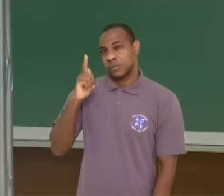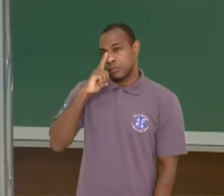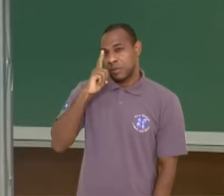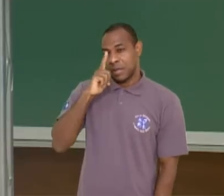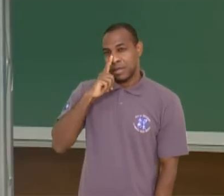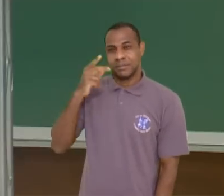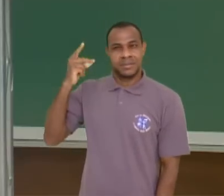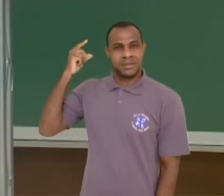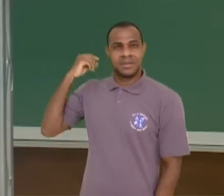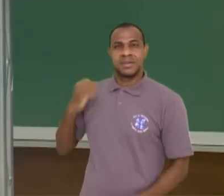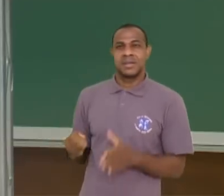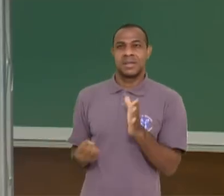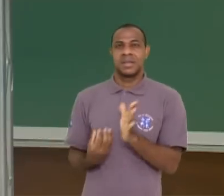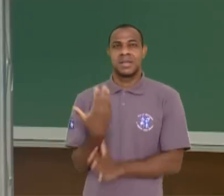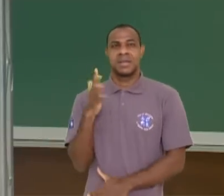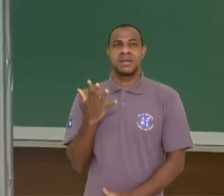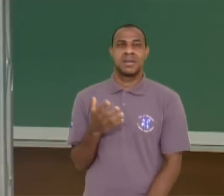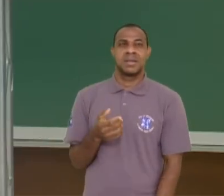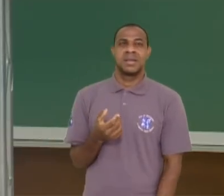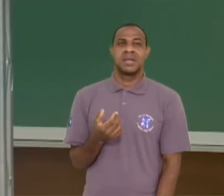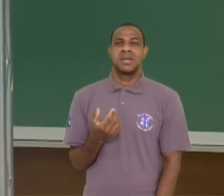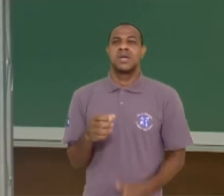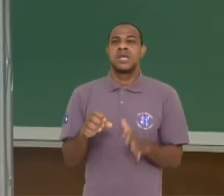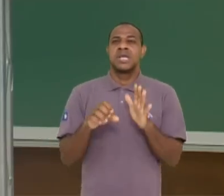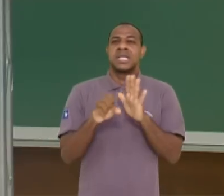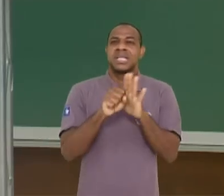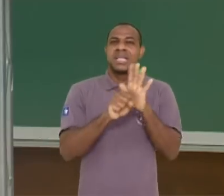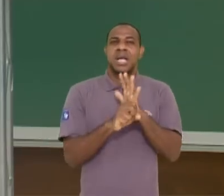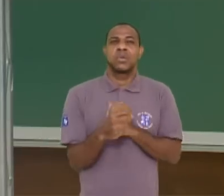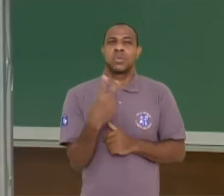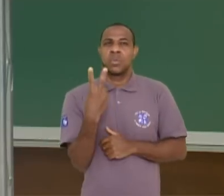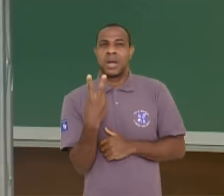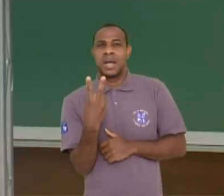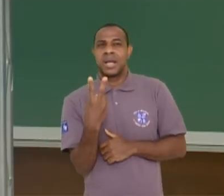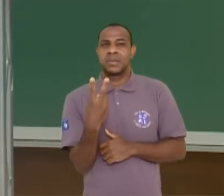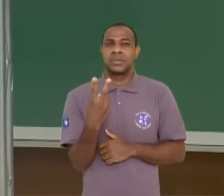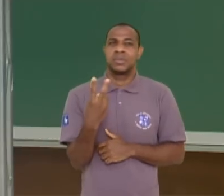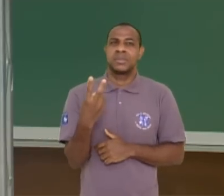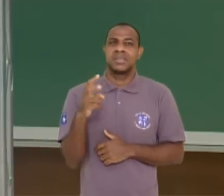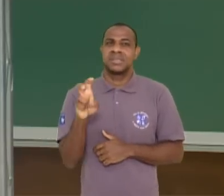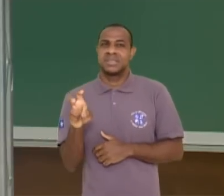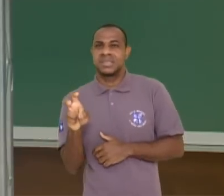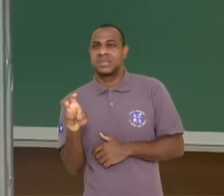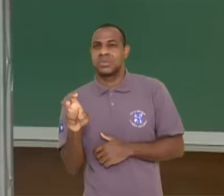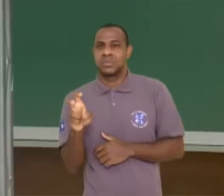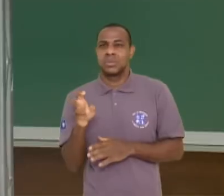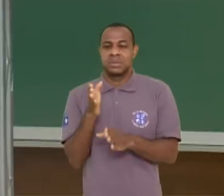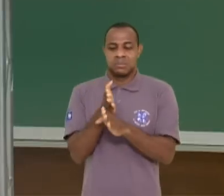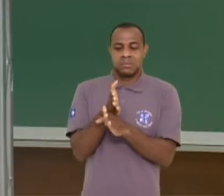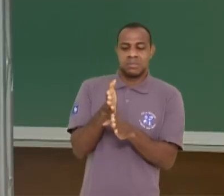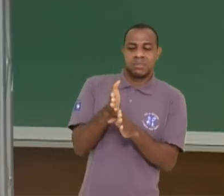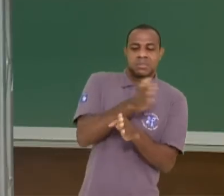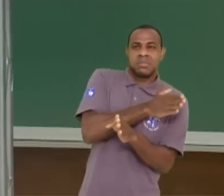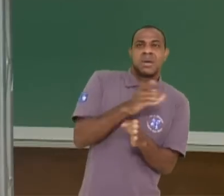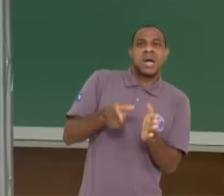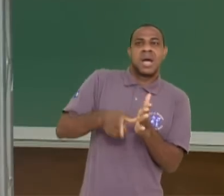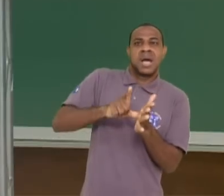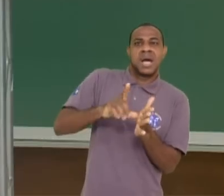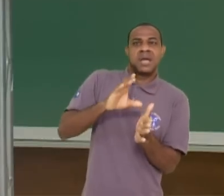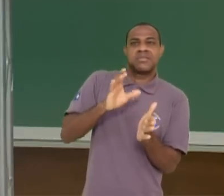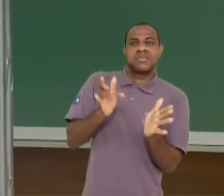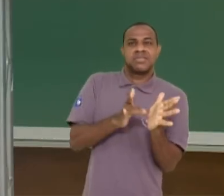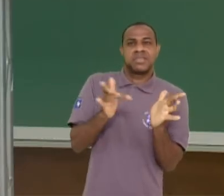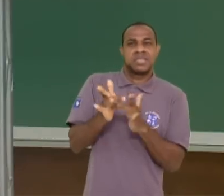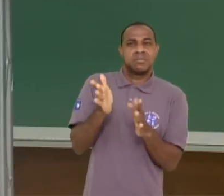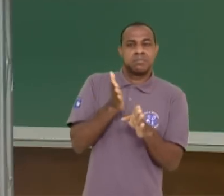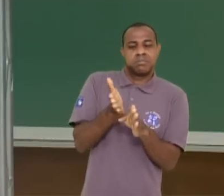séculos V e século IV a.C., ali, né? Com a tragédia e a comédia. Então, origens